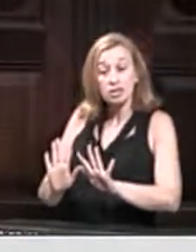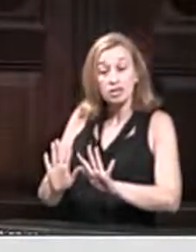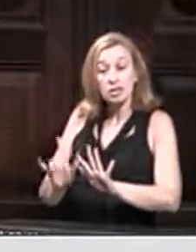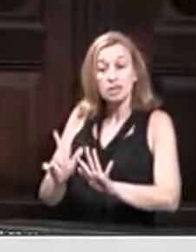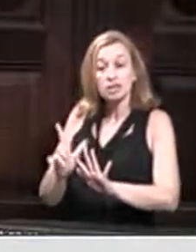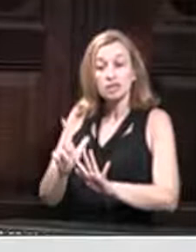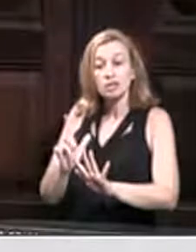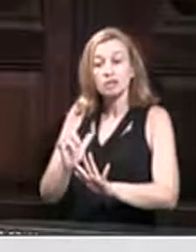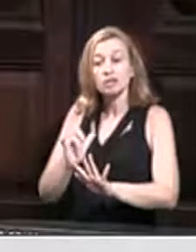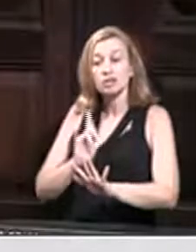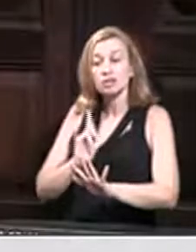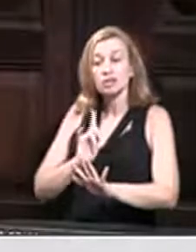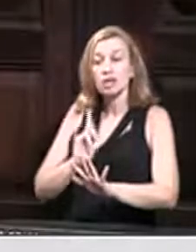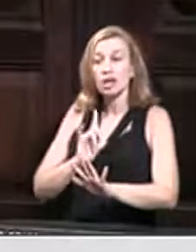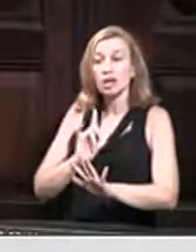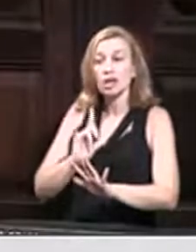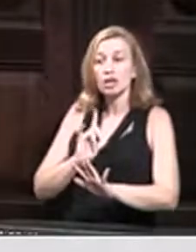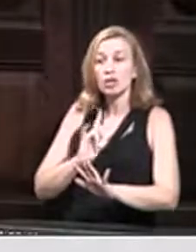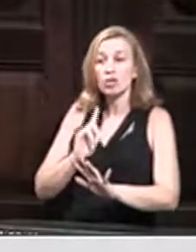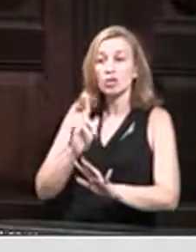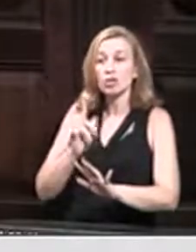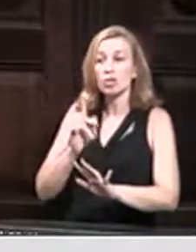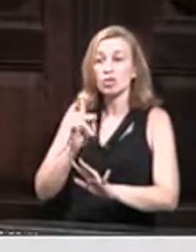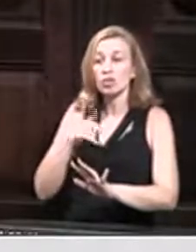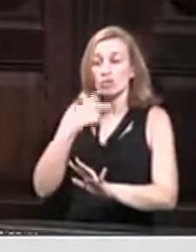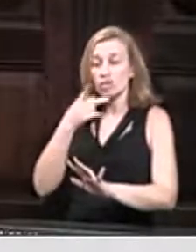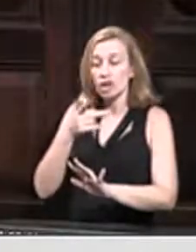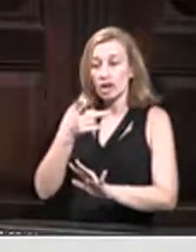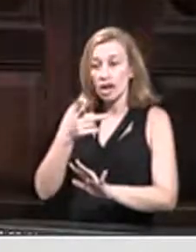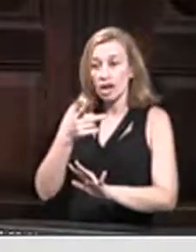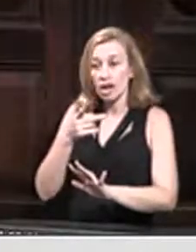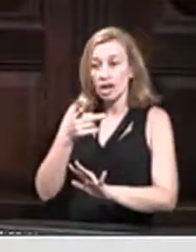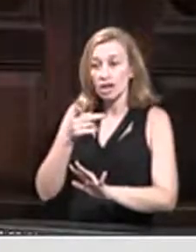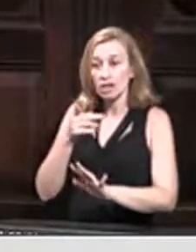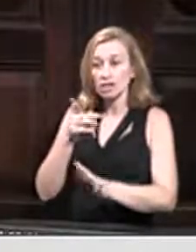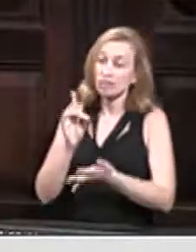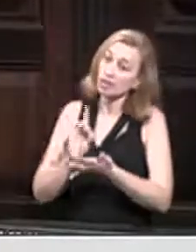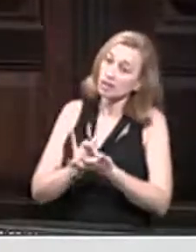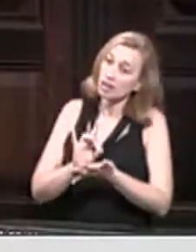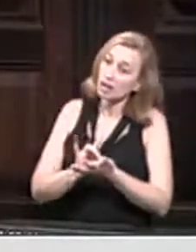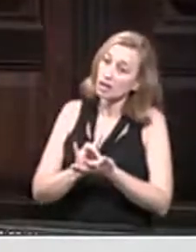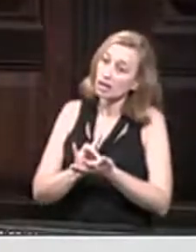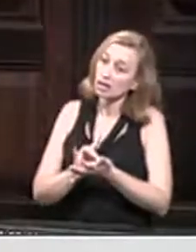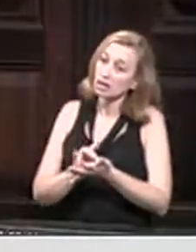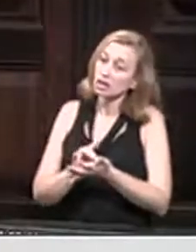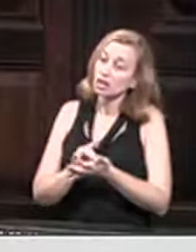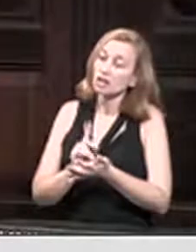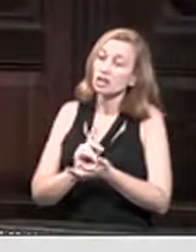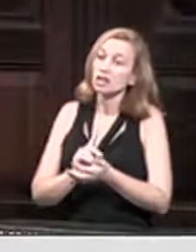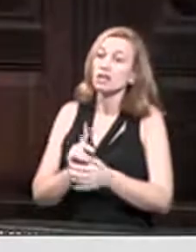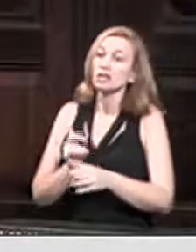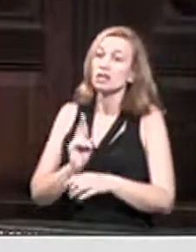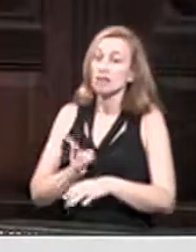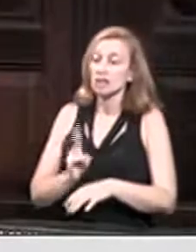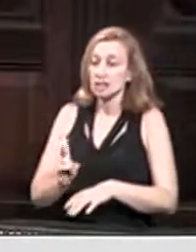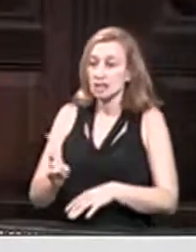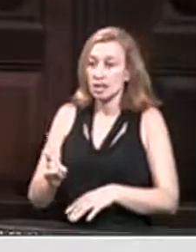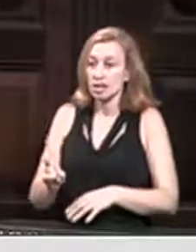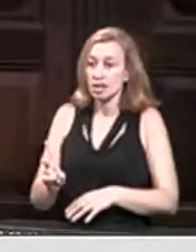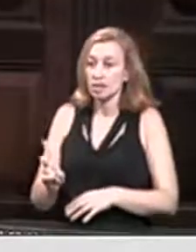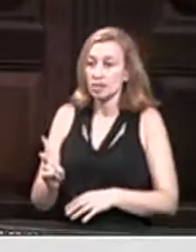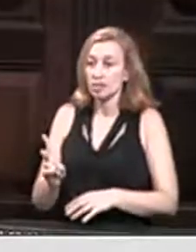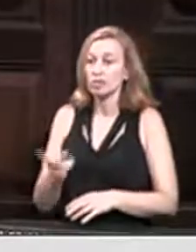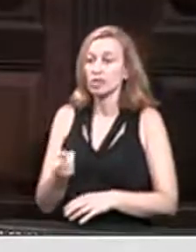na participação que leva um ou outro a admitir que todo o horário é ocupado por